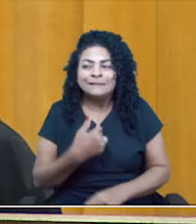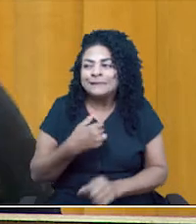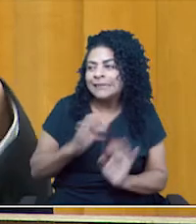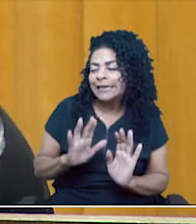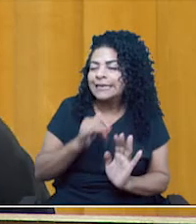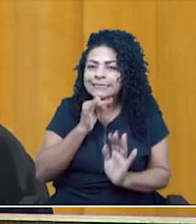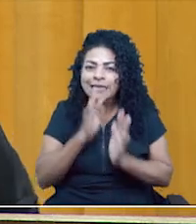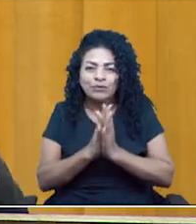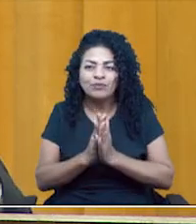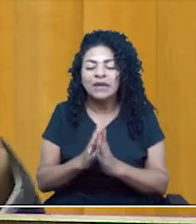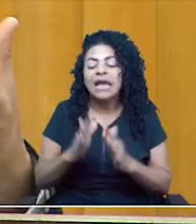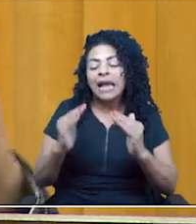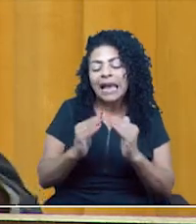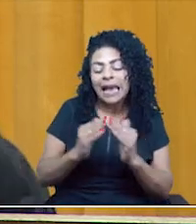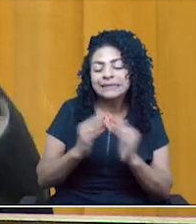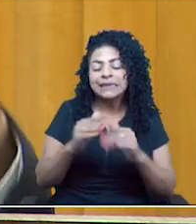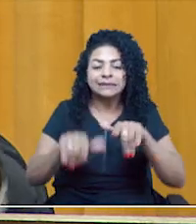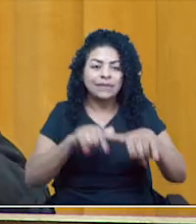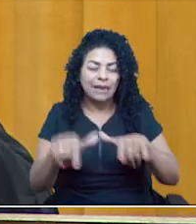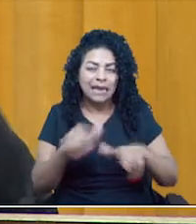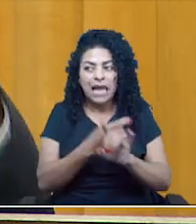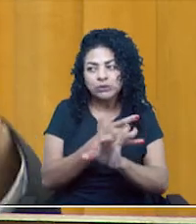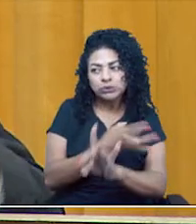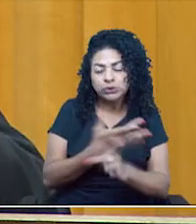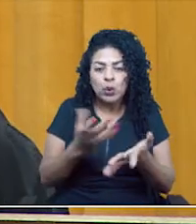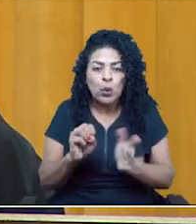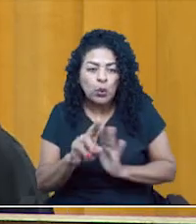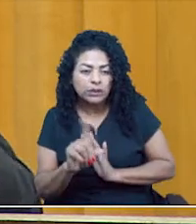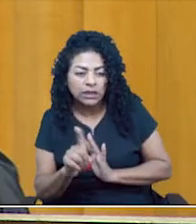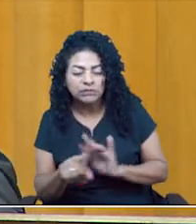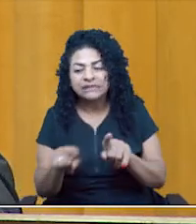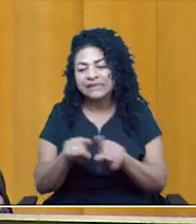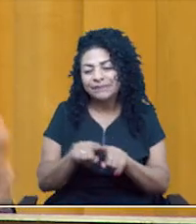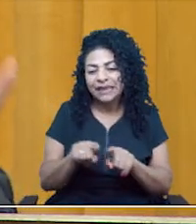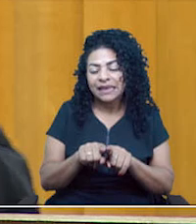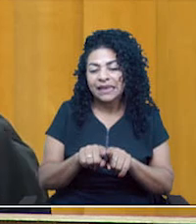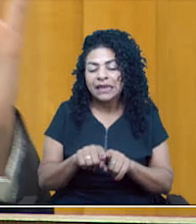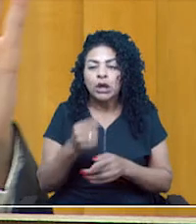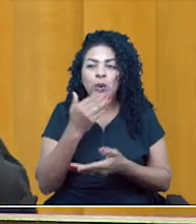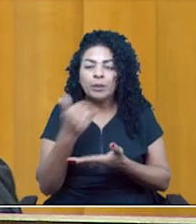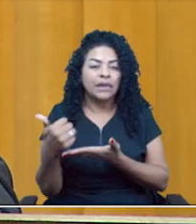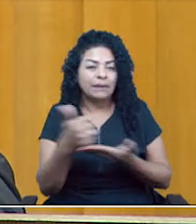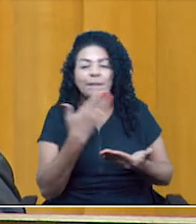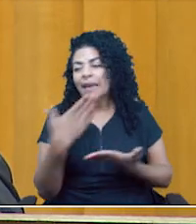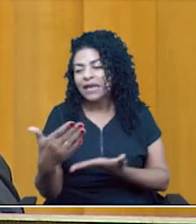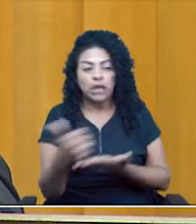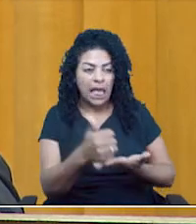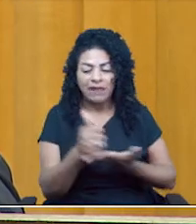circunstâncias. Essa é uma grande mudança, né? O comércio eletrônico, delivery, são mudanças profundas na sociedade, boas ou más, mas